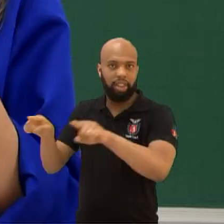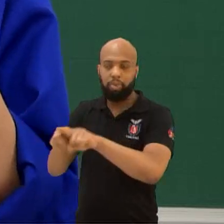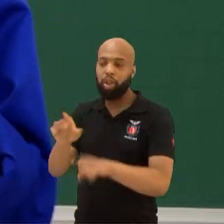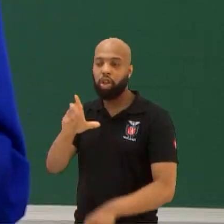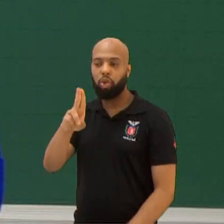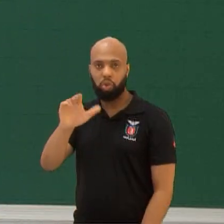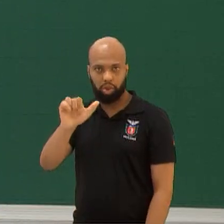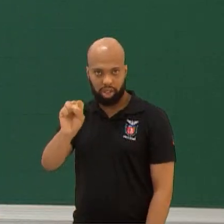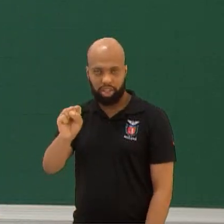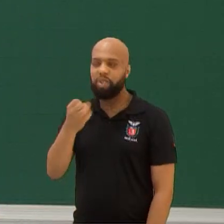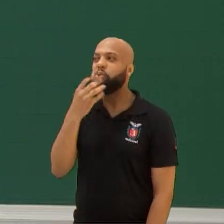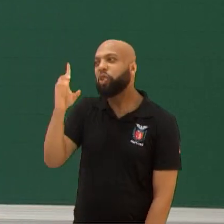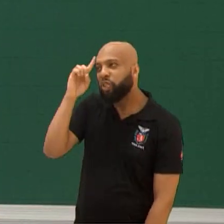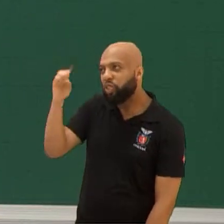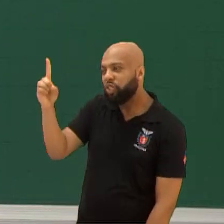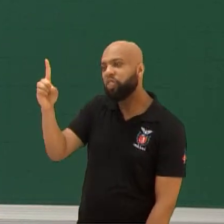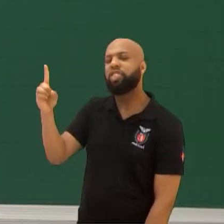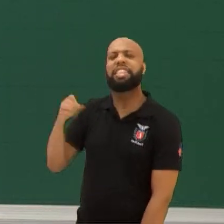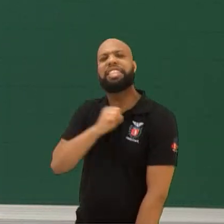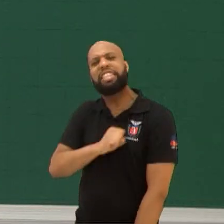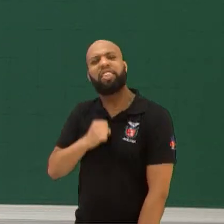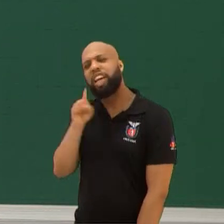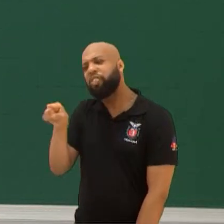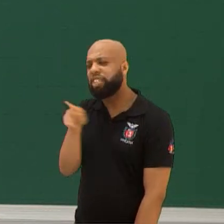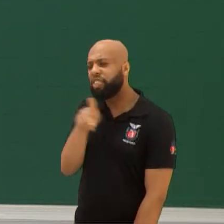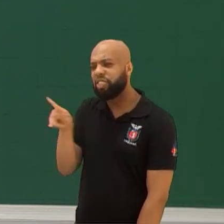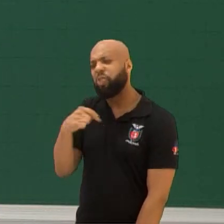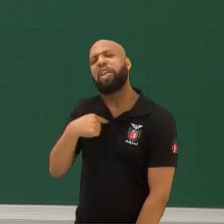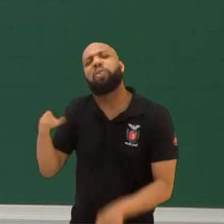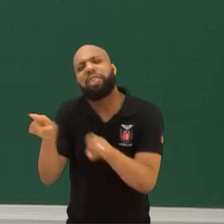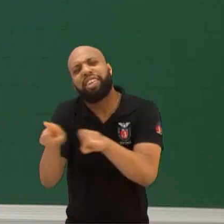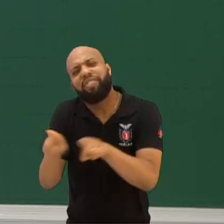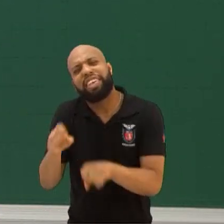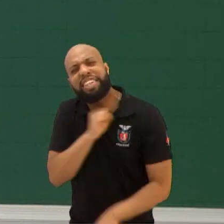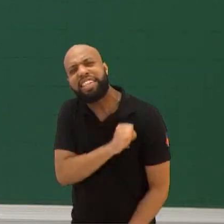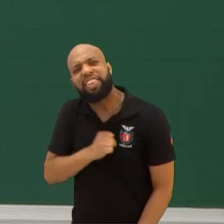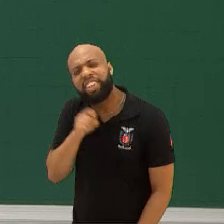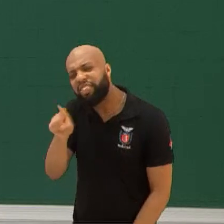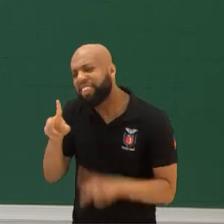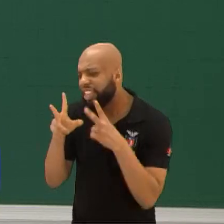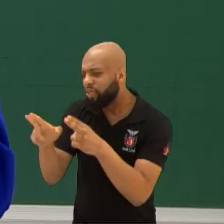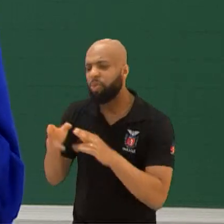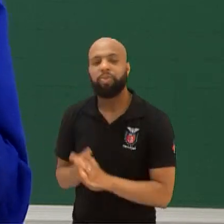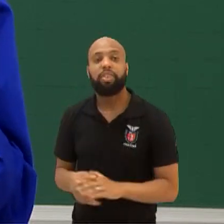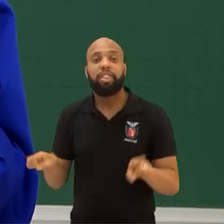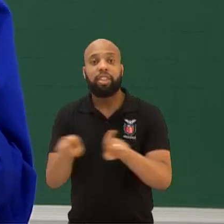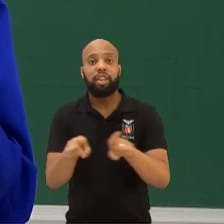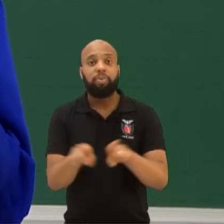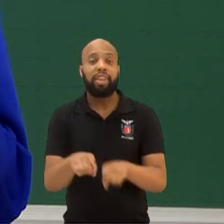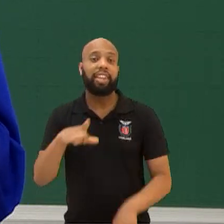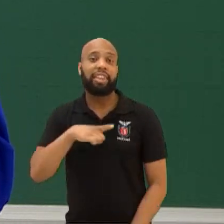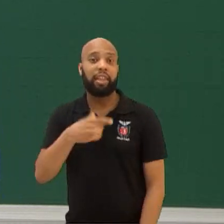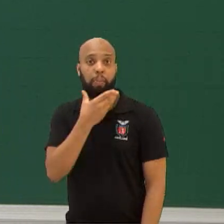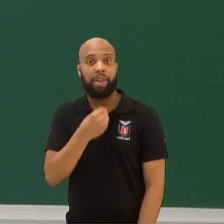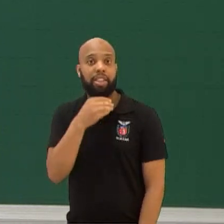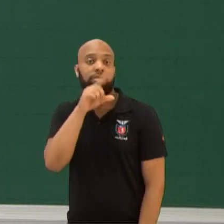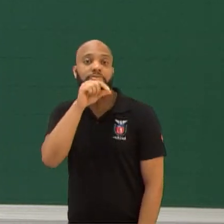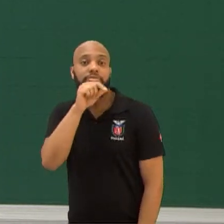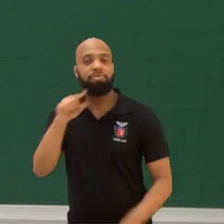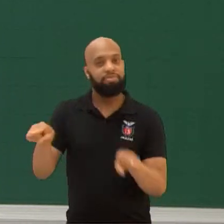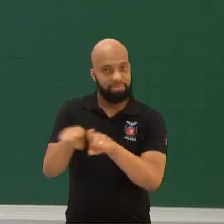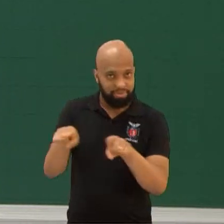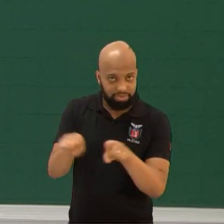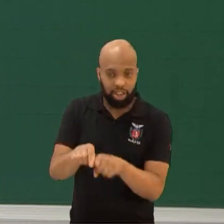professora Suelen. Muito obrigada, Gabriel. Também estava com muita saudade de vocês aí do nono ano. O Luan de Arapongas, do Colégio Anésio Alves